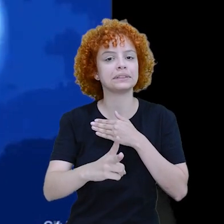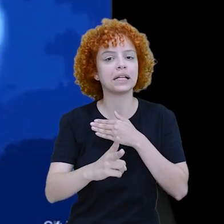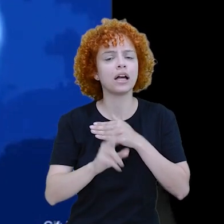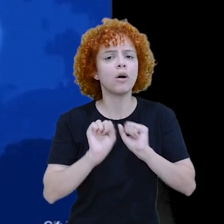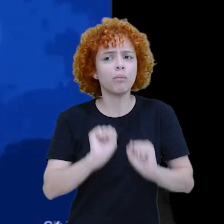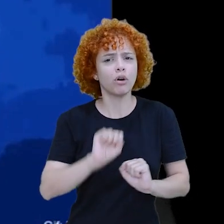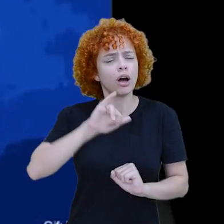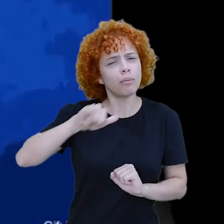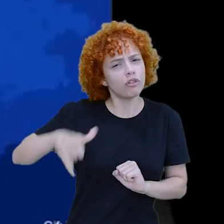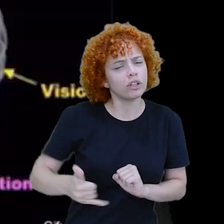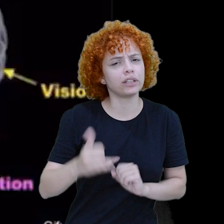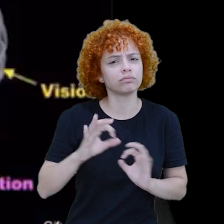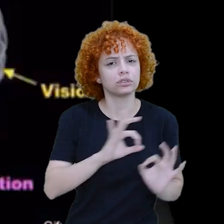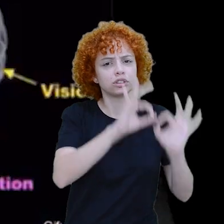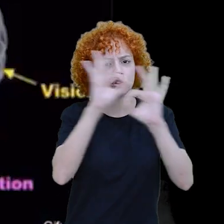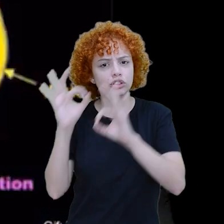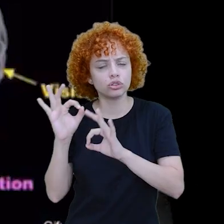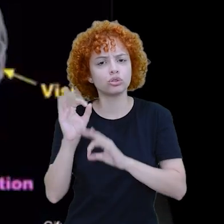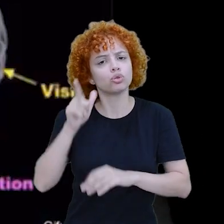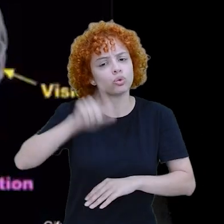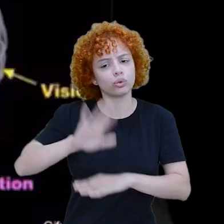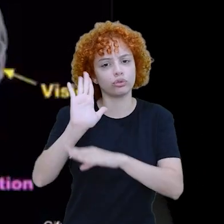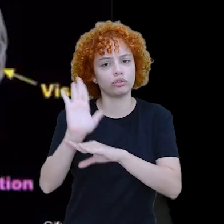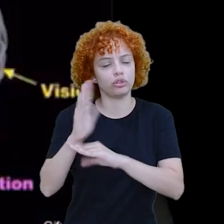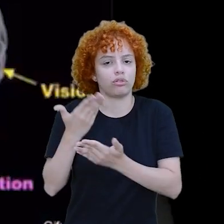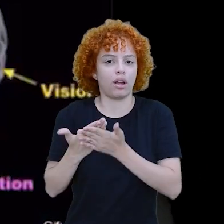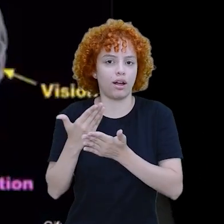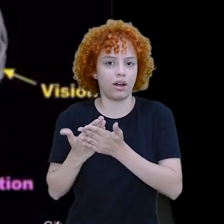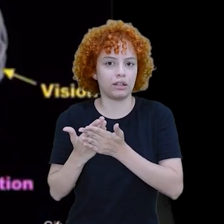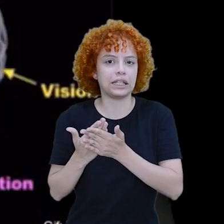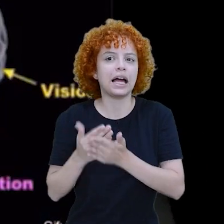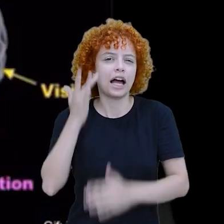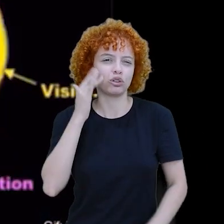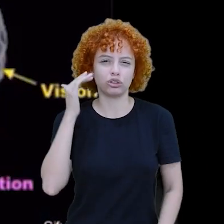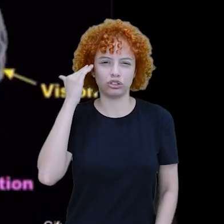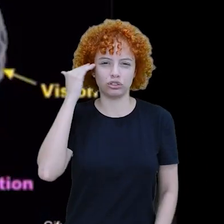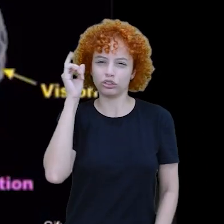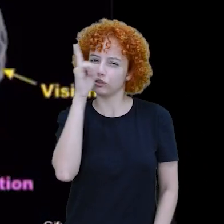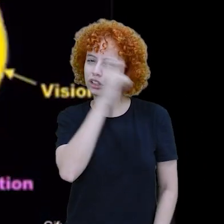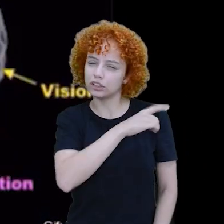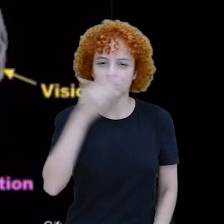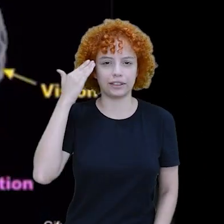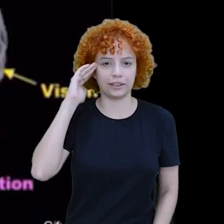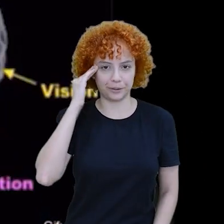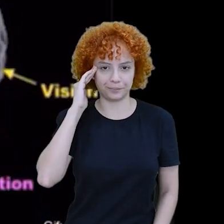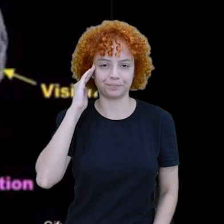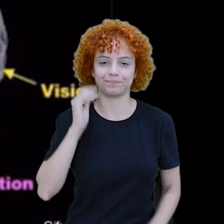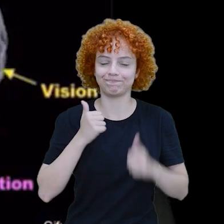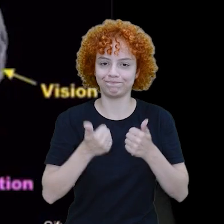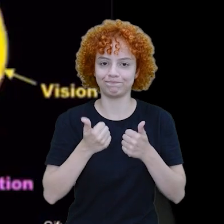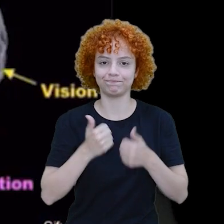e assista mais uma vez as videoaulas que você achou mais denso, para que você possa assimilar melhor.